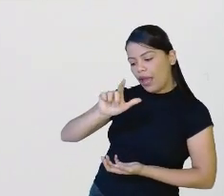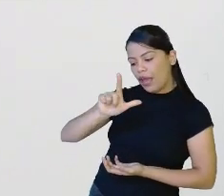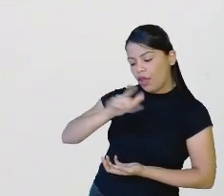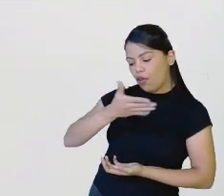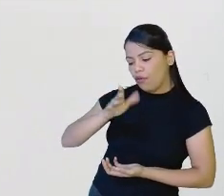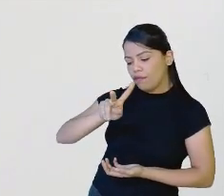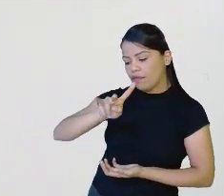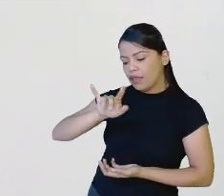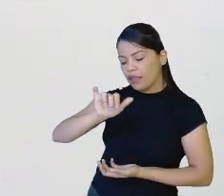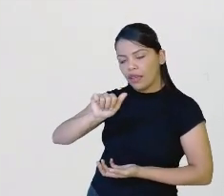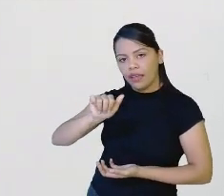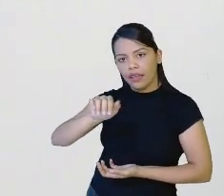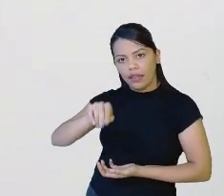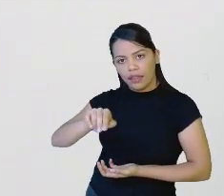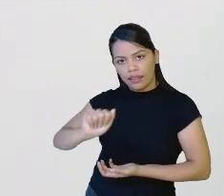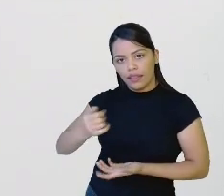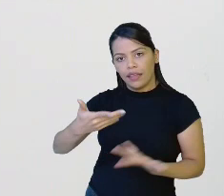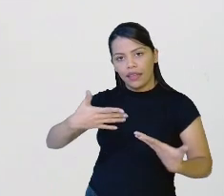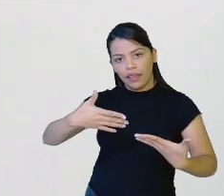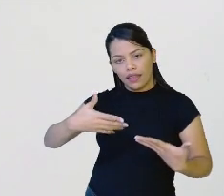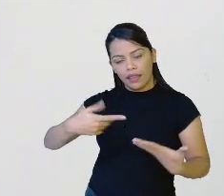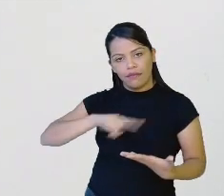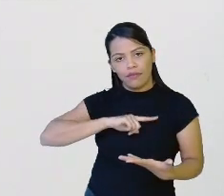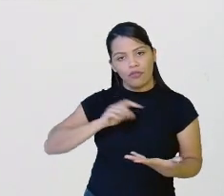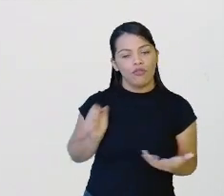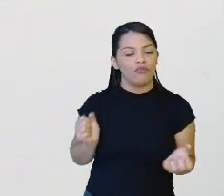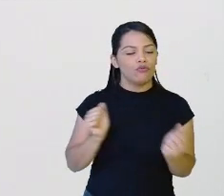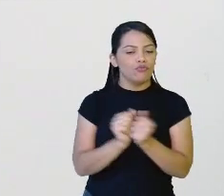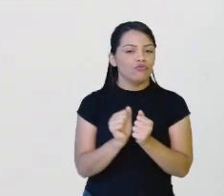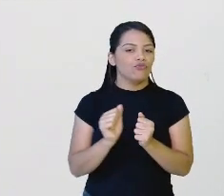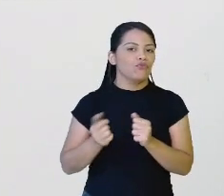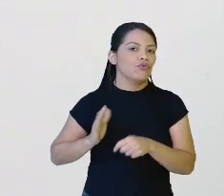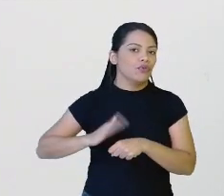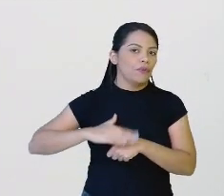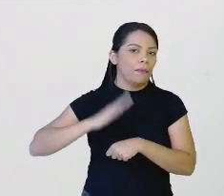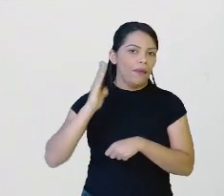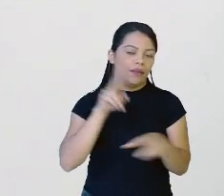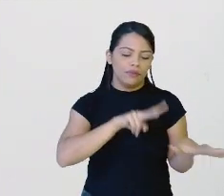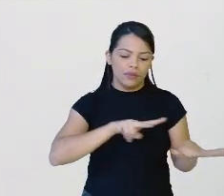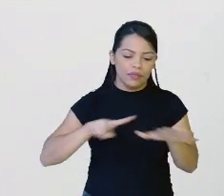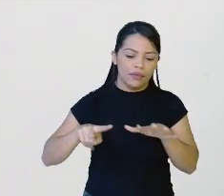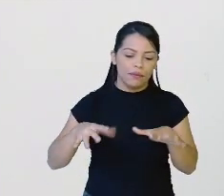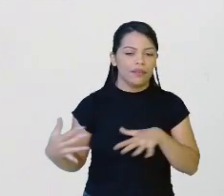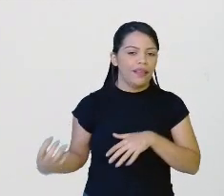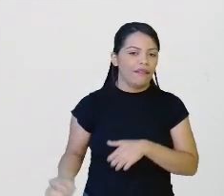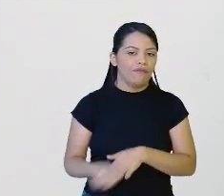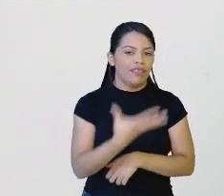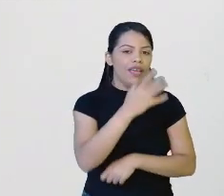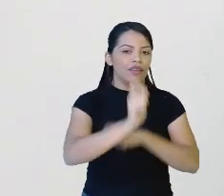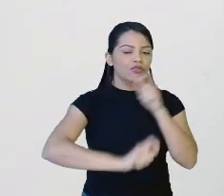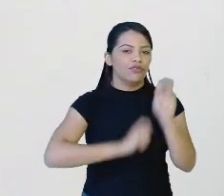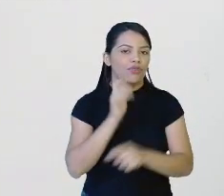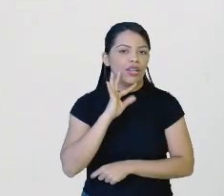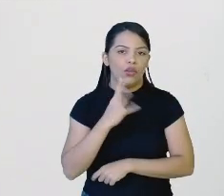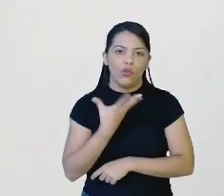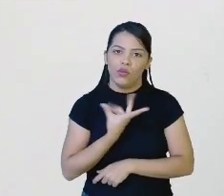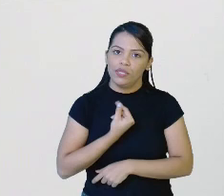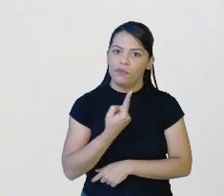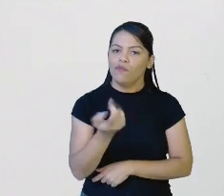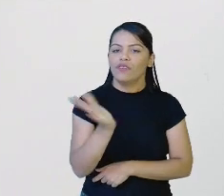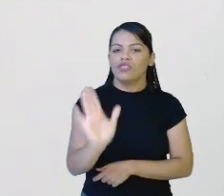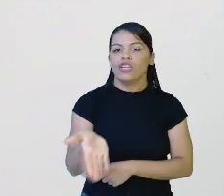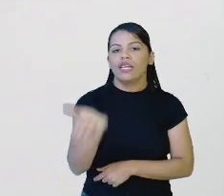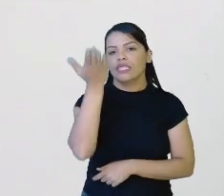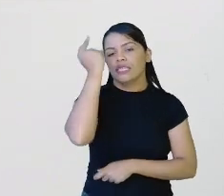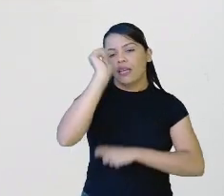juntos mais essa semana naquela nossa linda viagem do conhecimento. Como sempre, você já sabe o que é que eu vou te dizer,